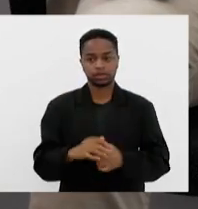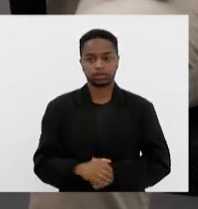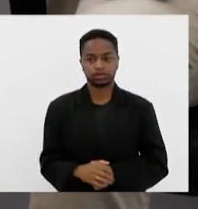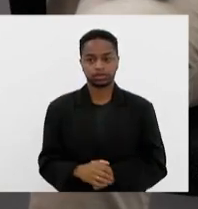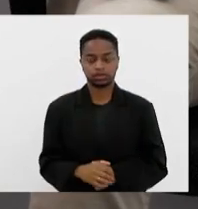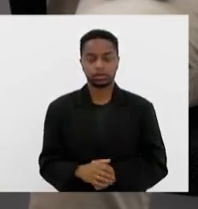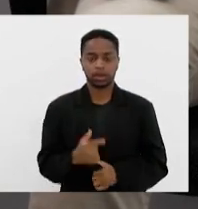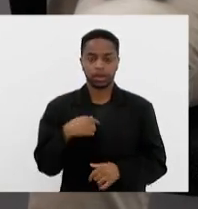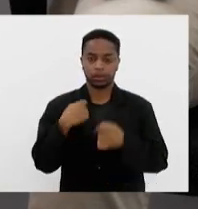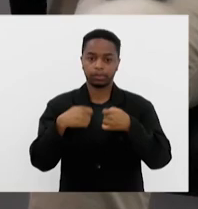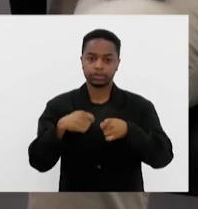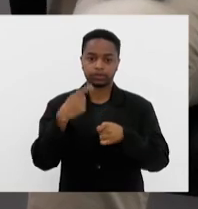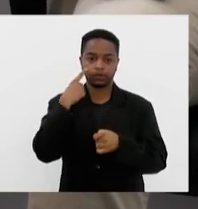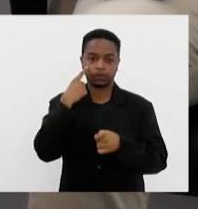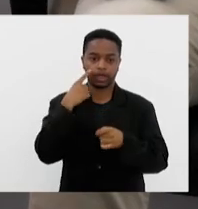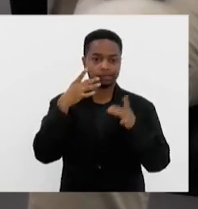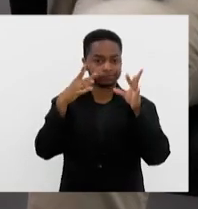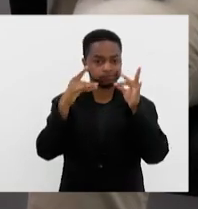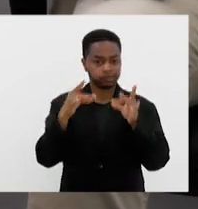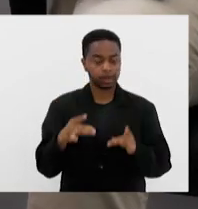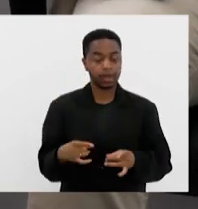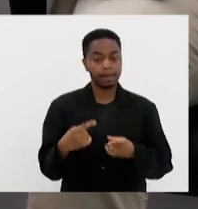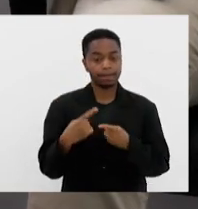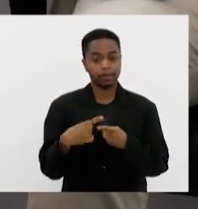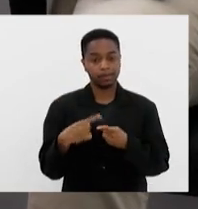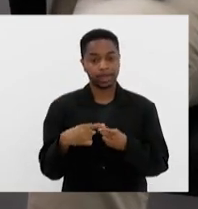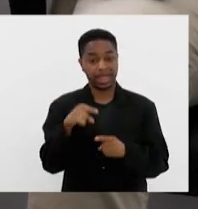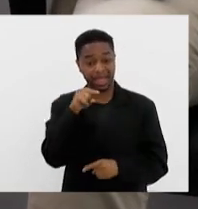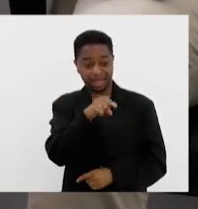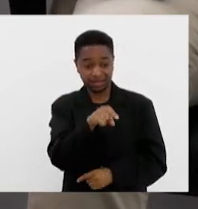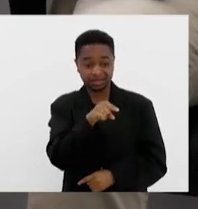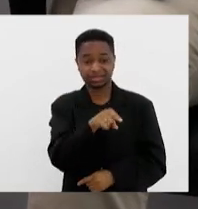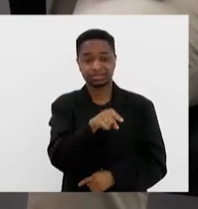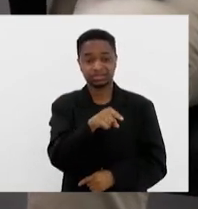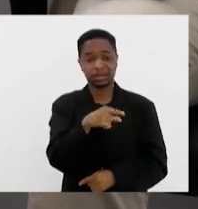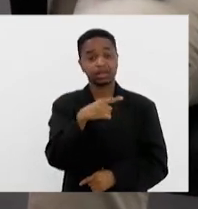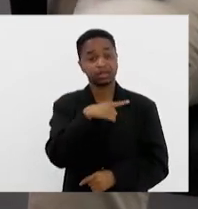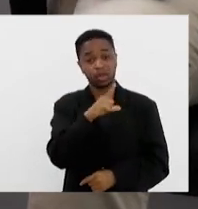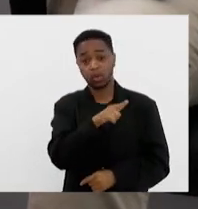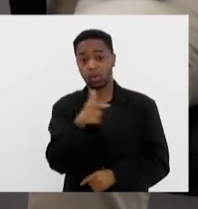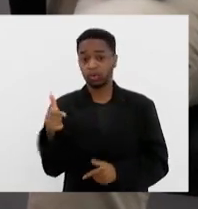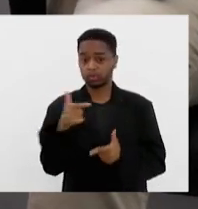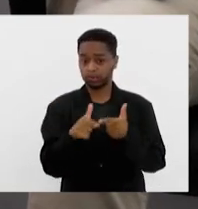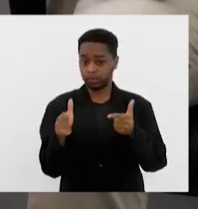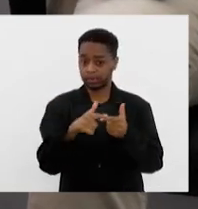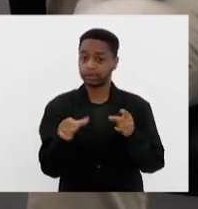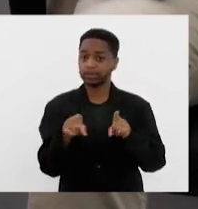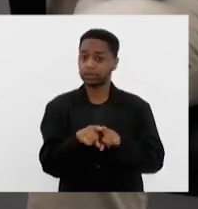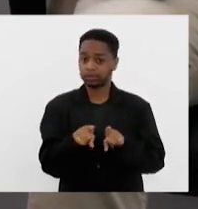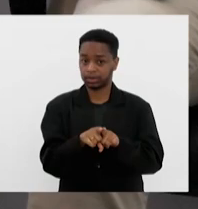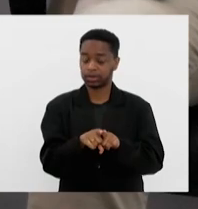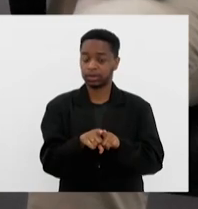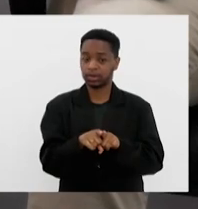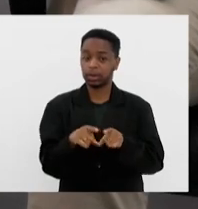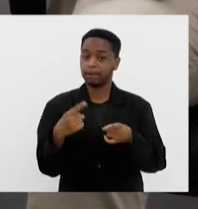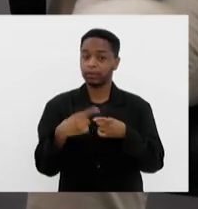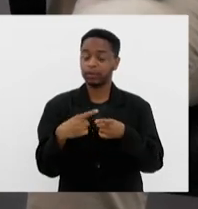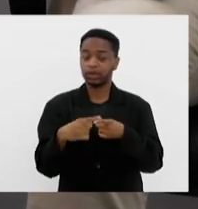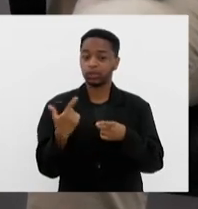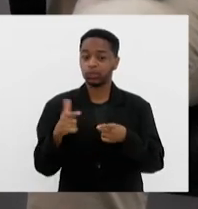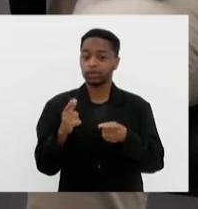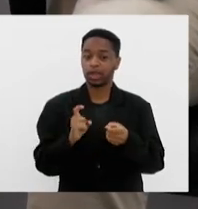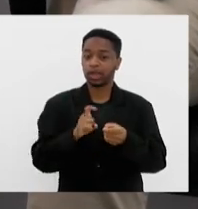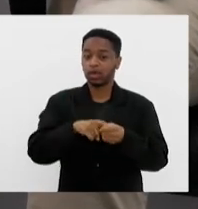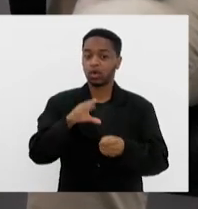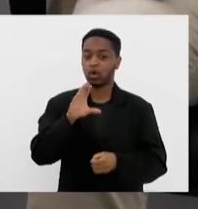Eu teria que analisar esse em particular, porque esse, em especial, ainda tem um outro problema. Nem convênio com faz